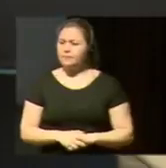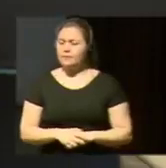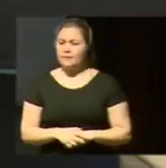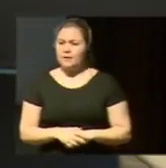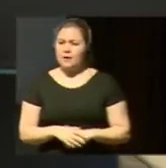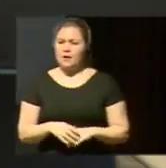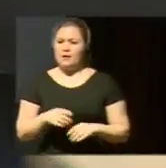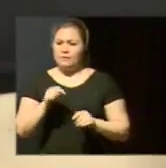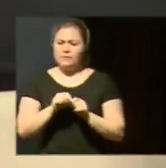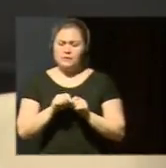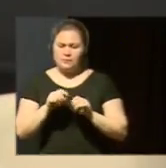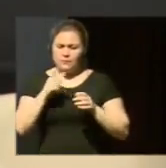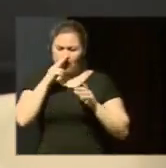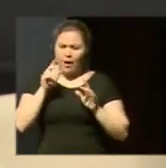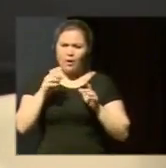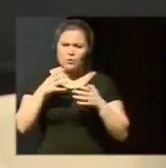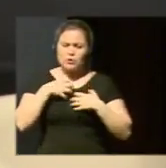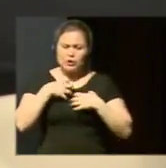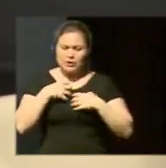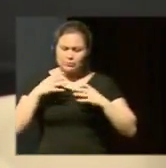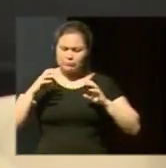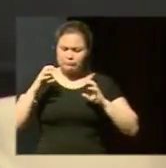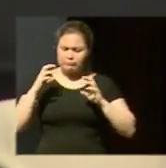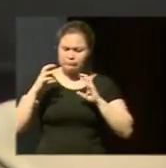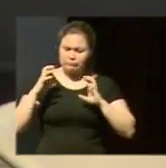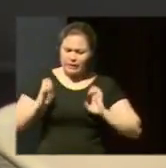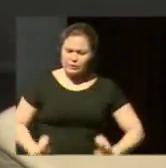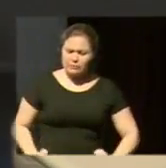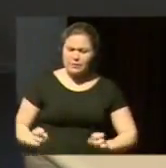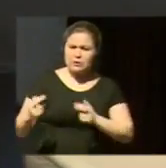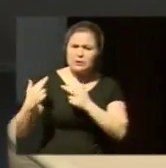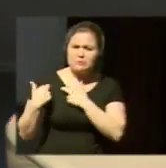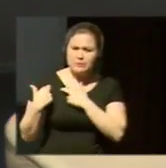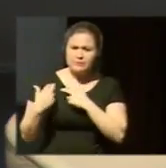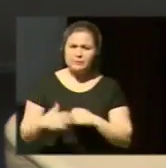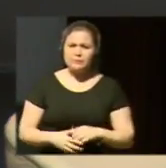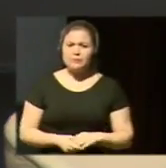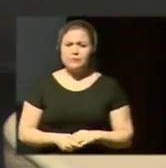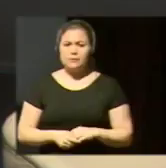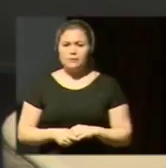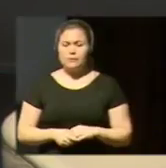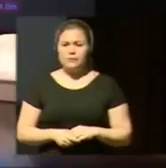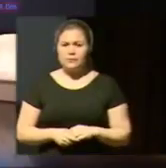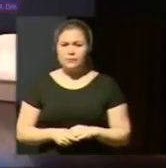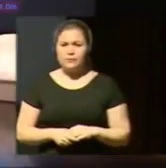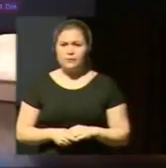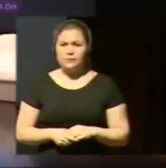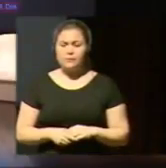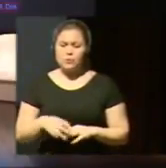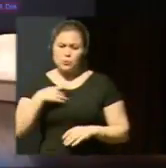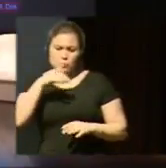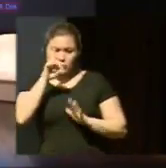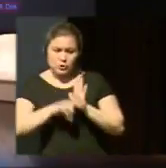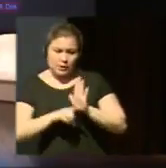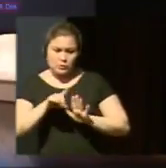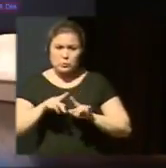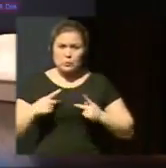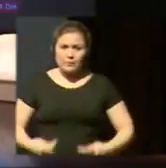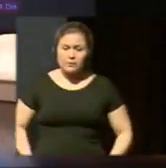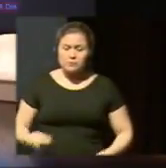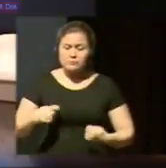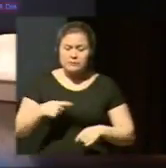agir eticamente de forma eticamente responsável. A dignidade e os direitos humanos precisam